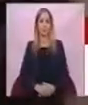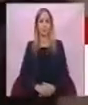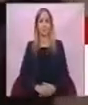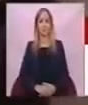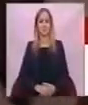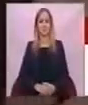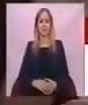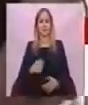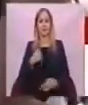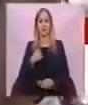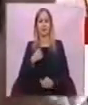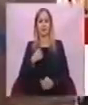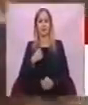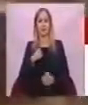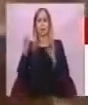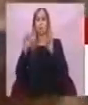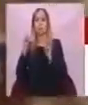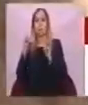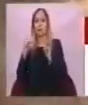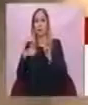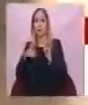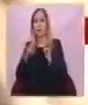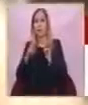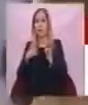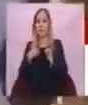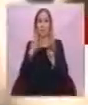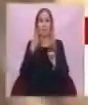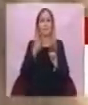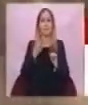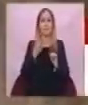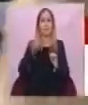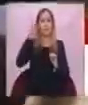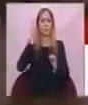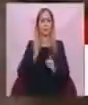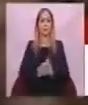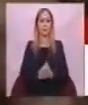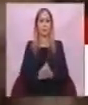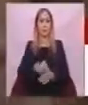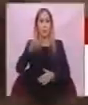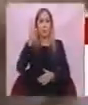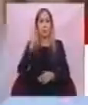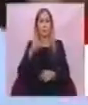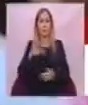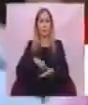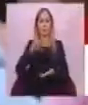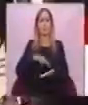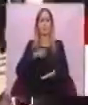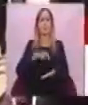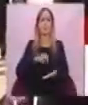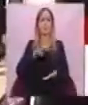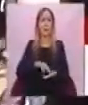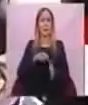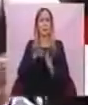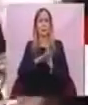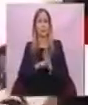Eu perdia-me, não ia nem às discotecas sequer para ver o João Baião. O Baião que andava a saltar as varandas e depois fazer